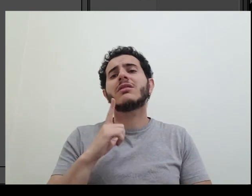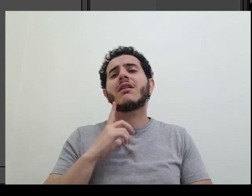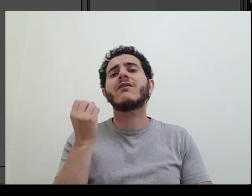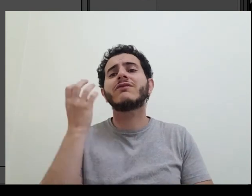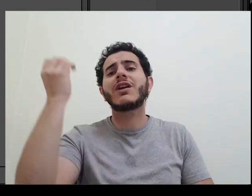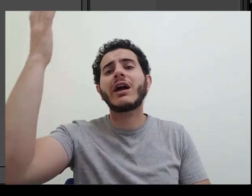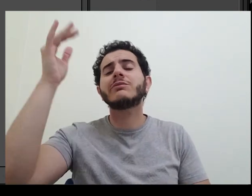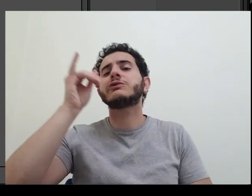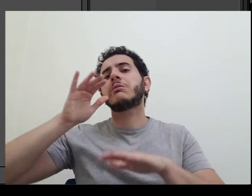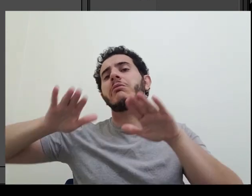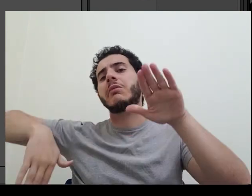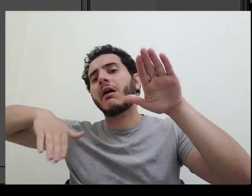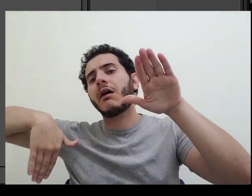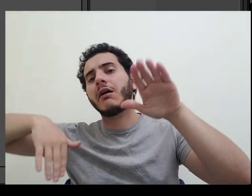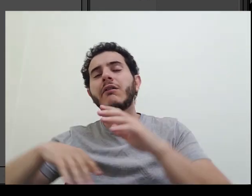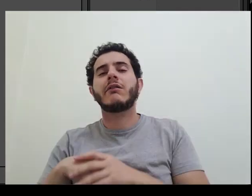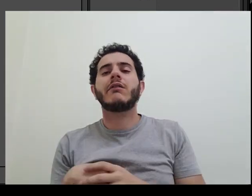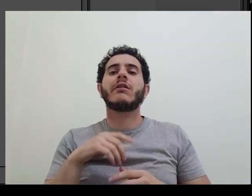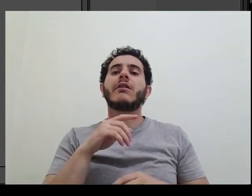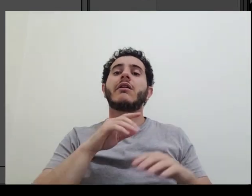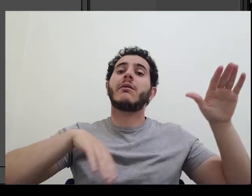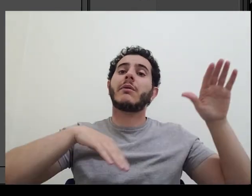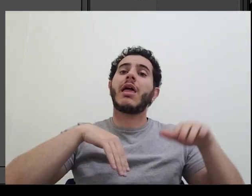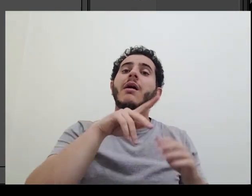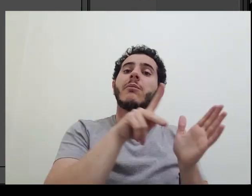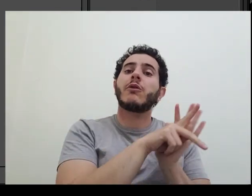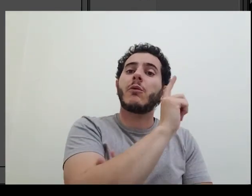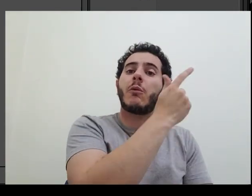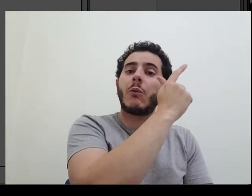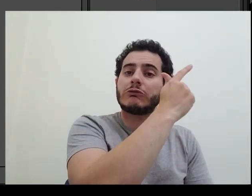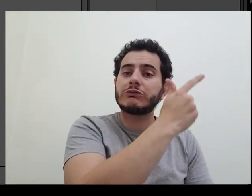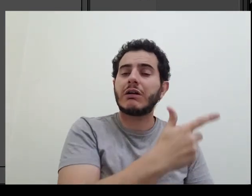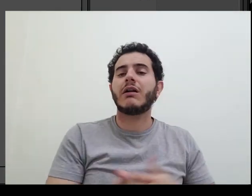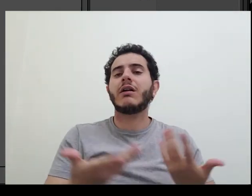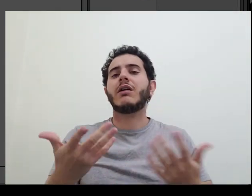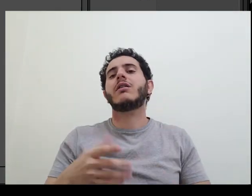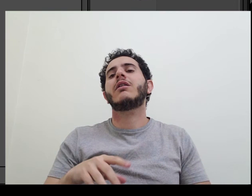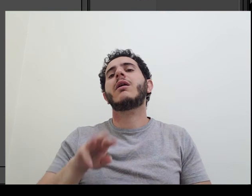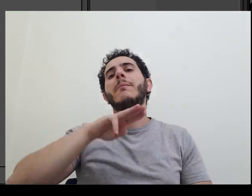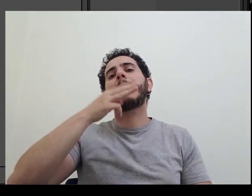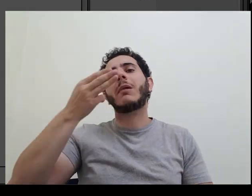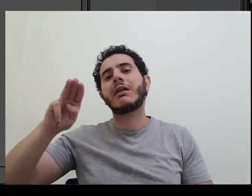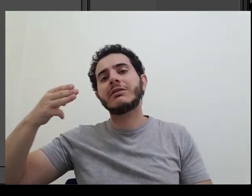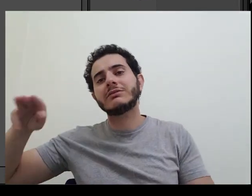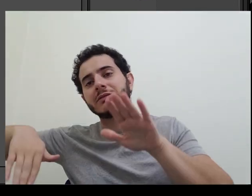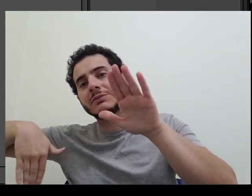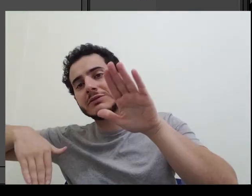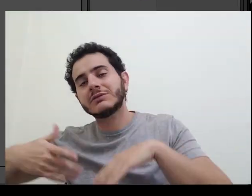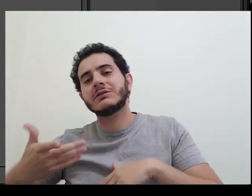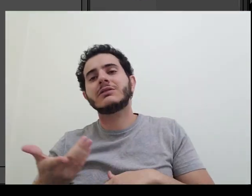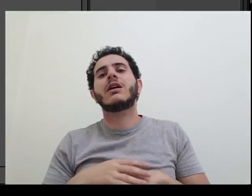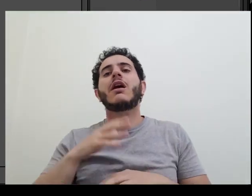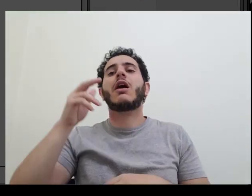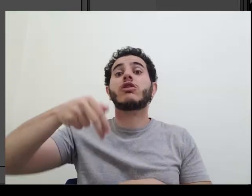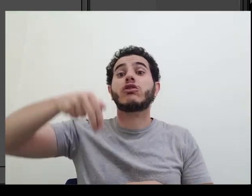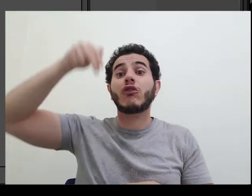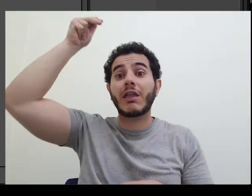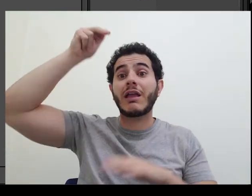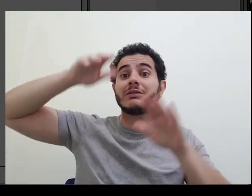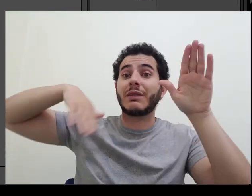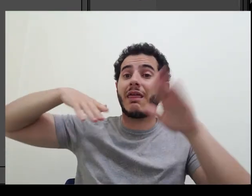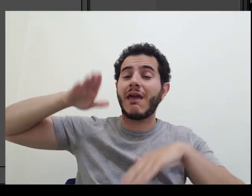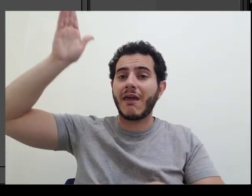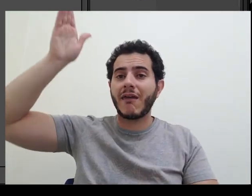ter a viagem para a praia, a viagem para o Guarujá, a viagem para Maresias, a viagem para o Nordeste, a